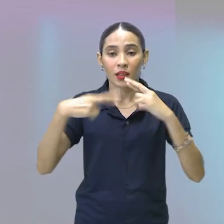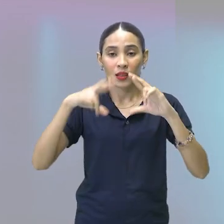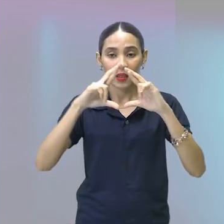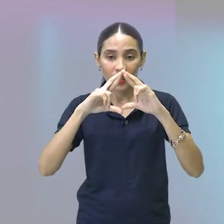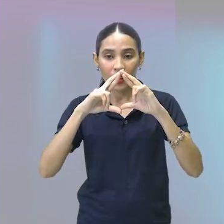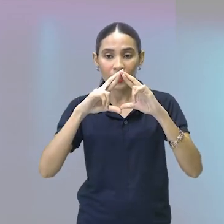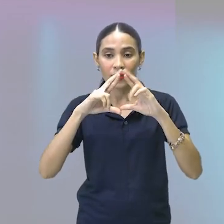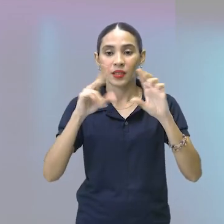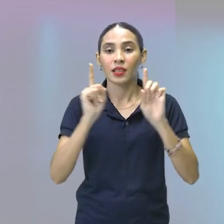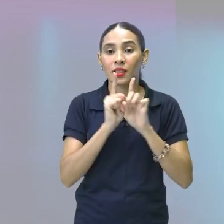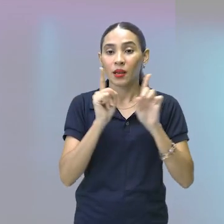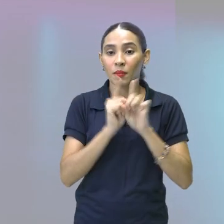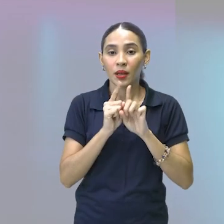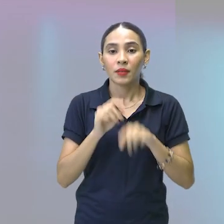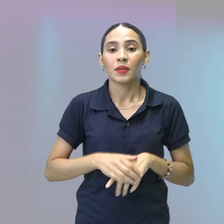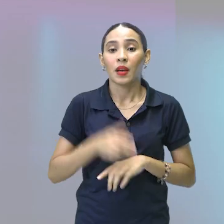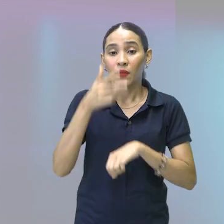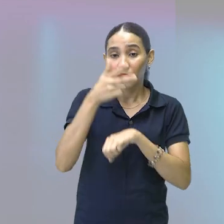em nuvem,